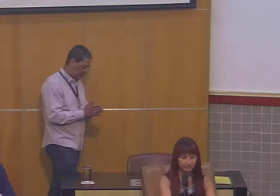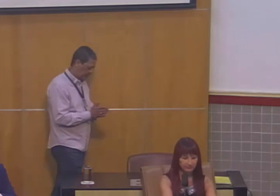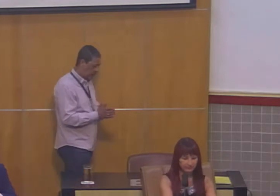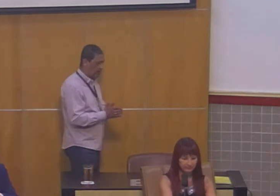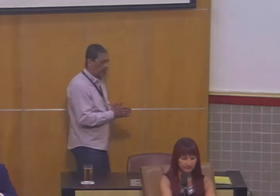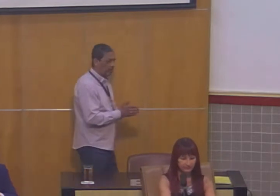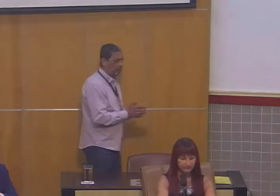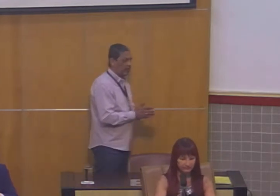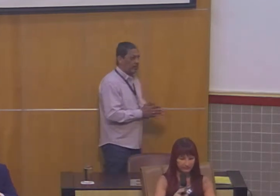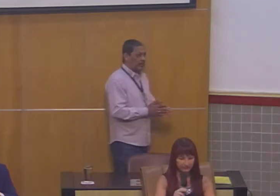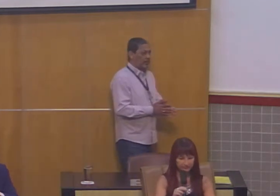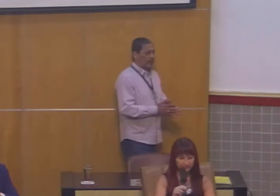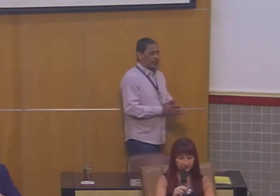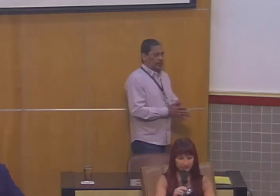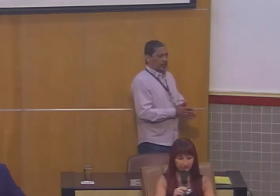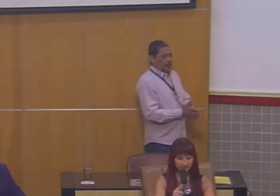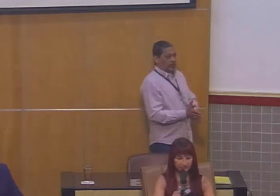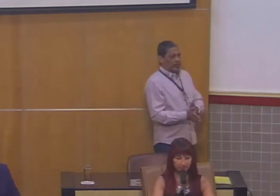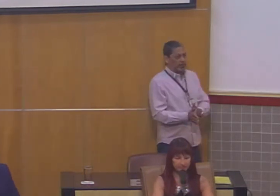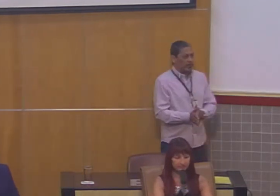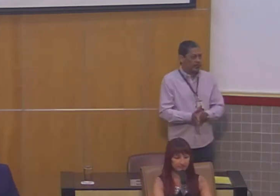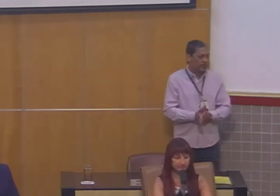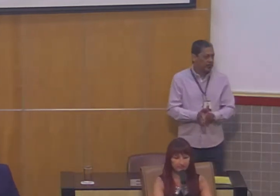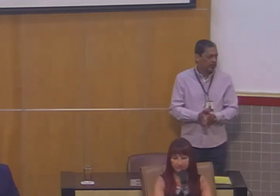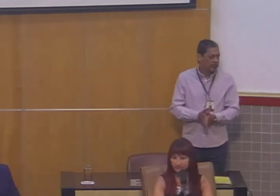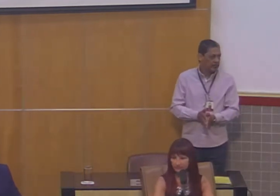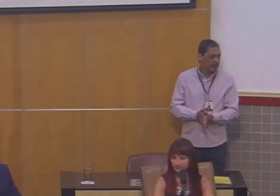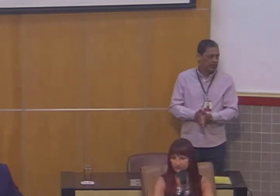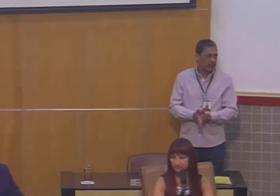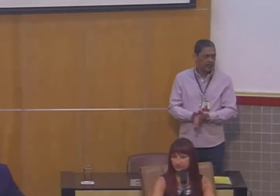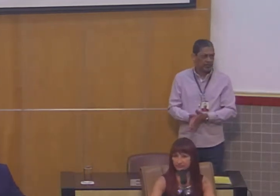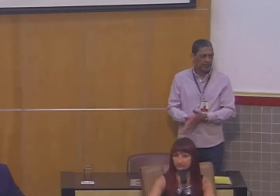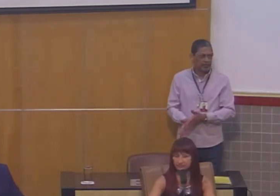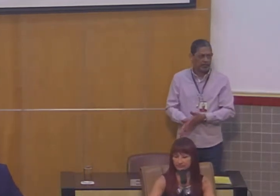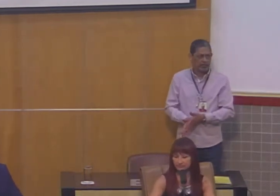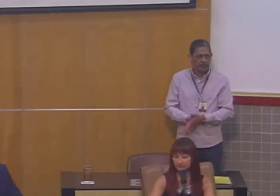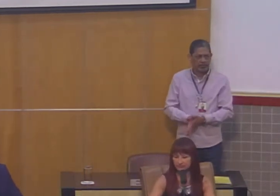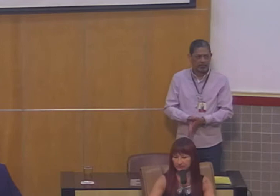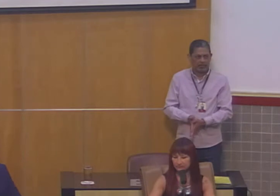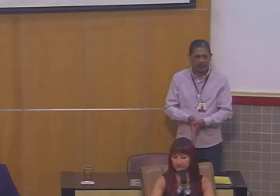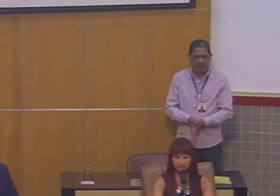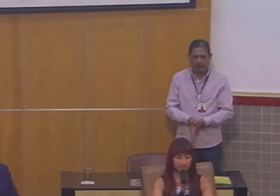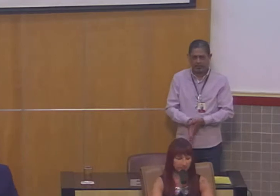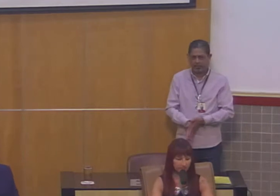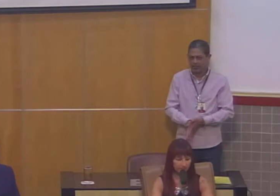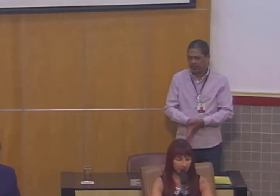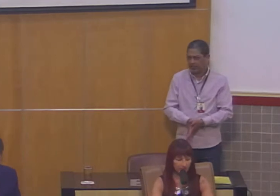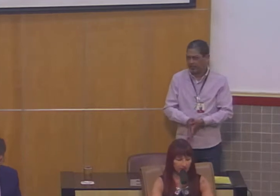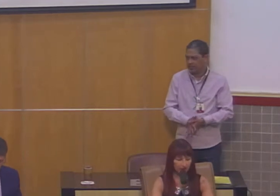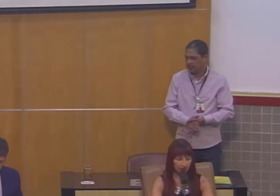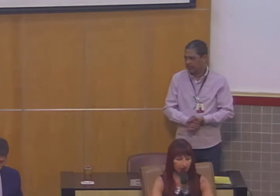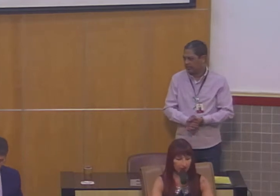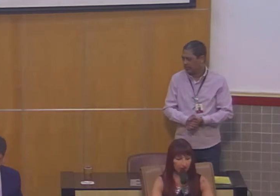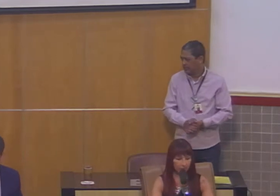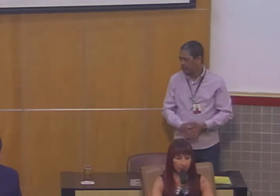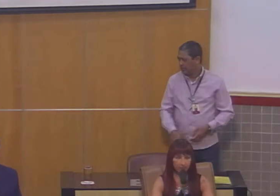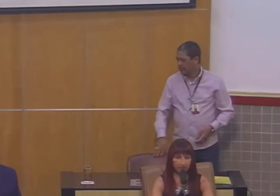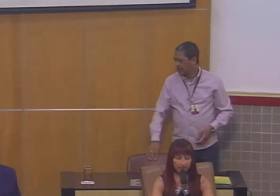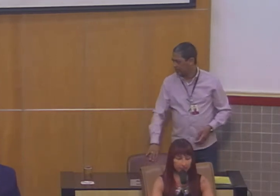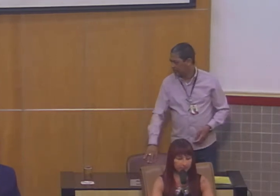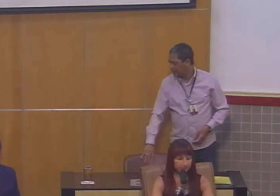proceda aí a explicação do cancelamento da votação do processo de hoje.